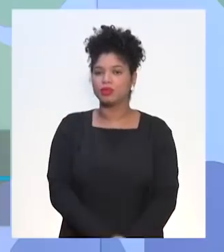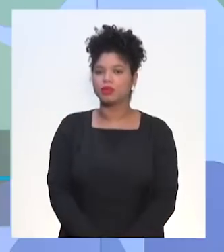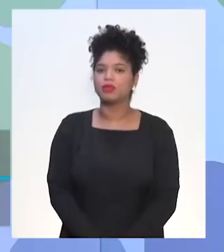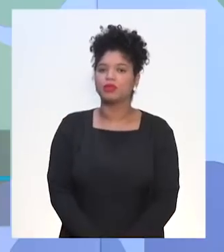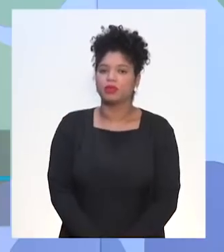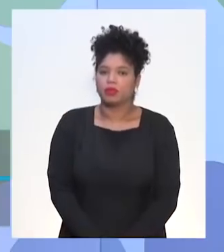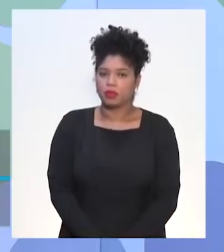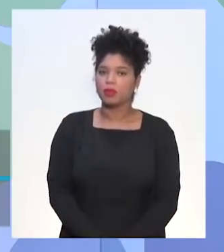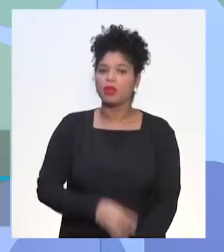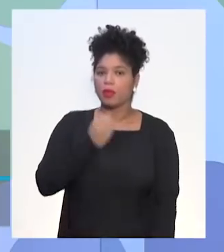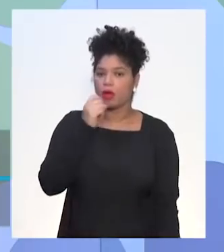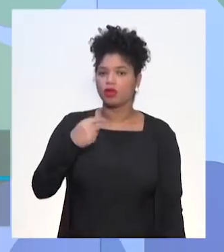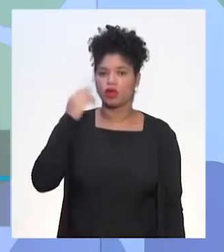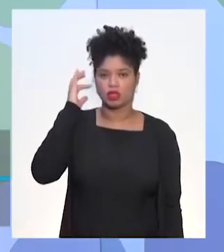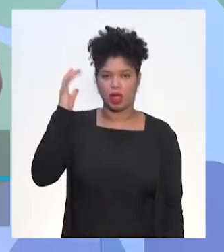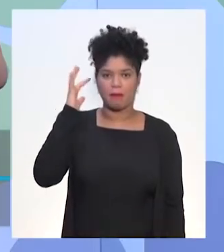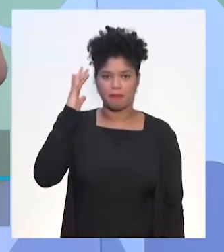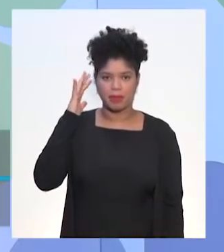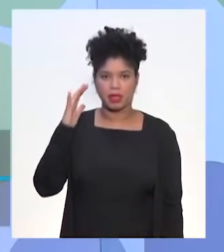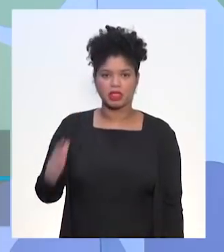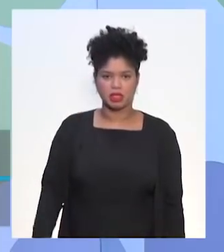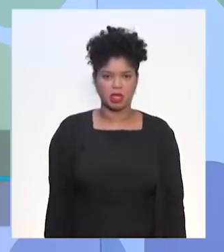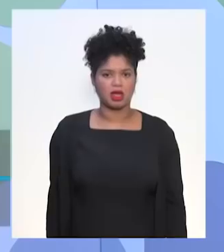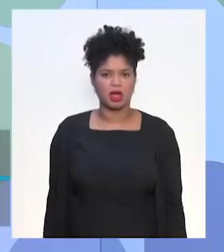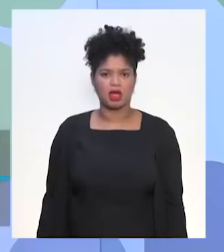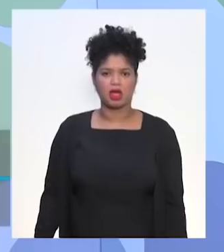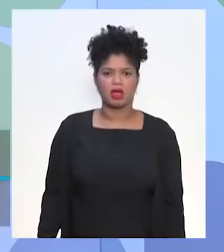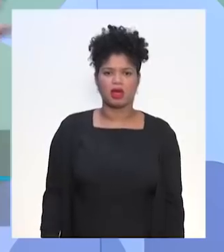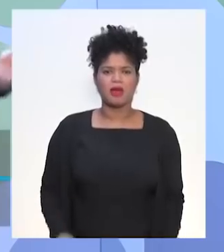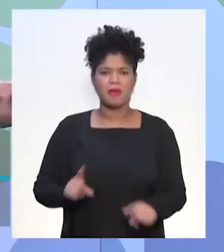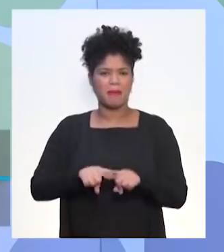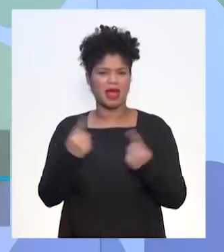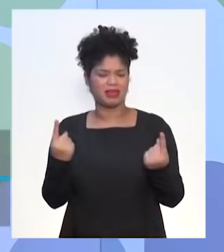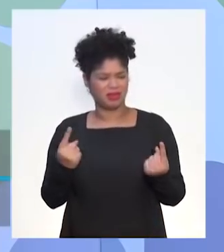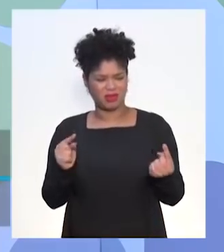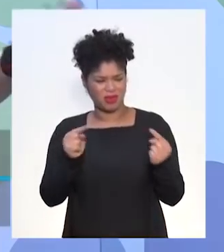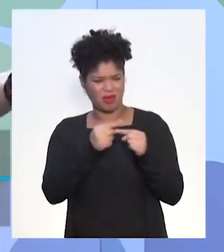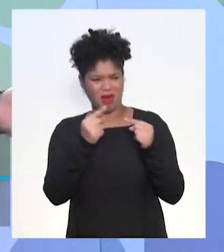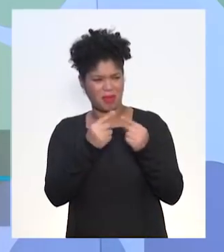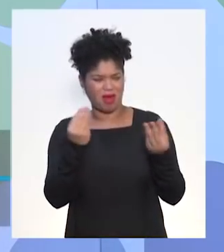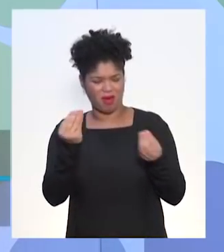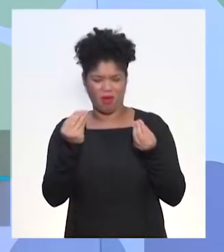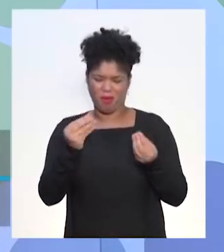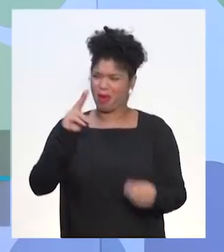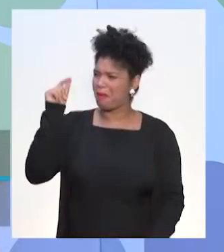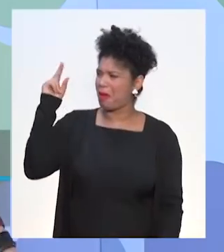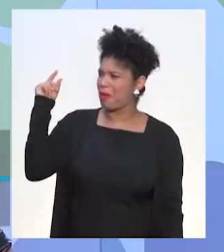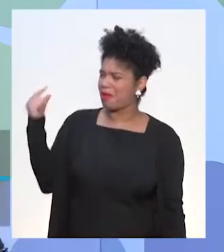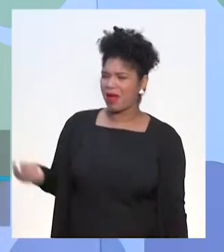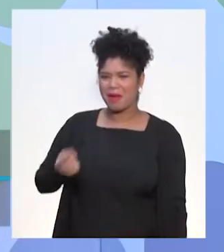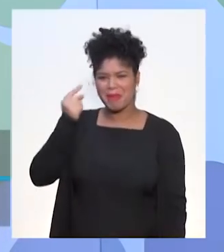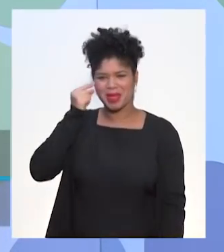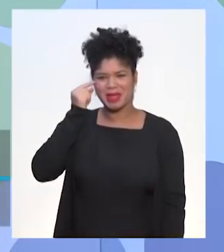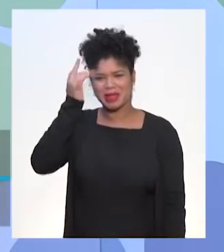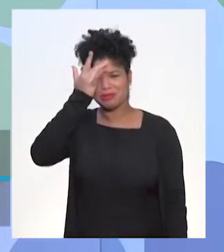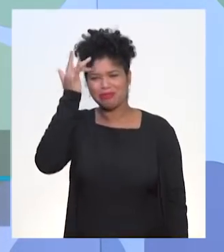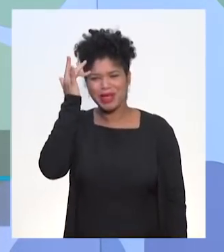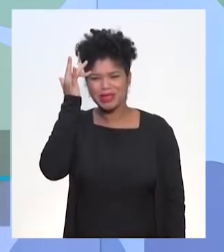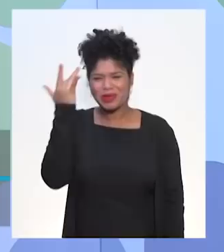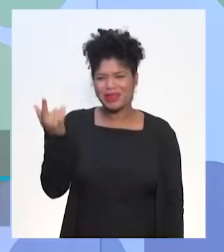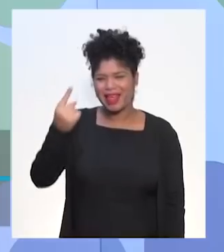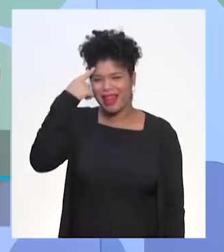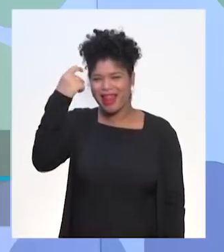que eu acho que a gente tem que pensar, né, quando a gente fala assim, mas nossa, era incabível pensar naquela época, como as pessoas chegaram a esse